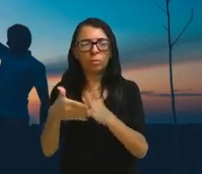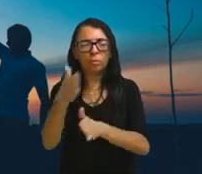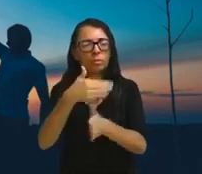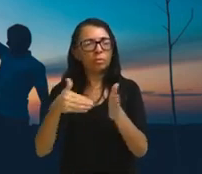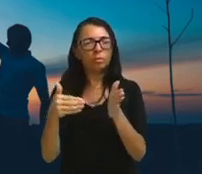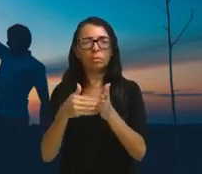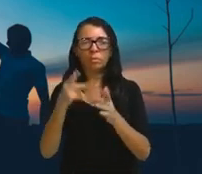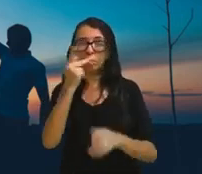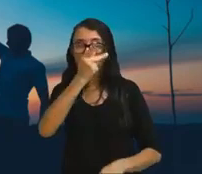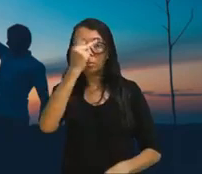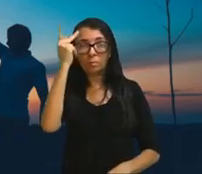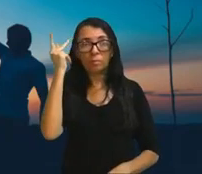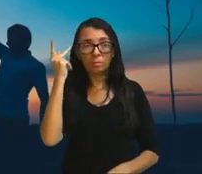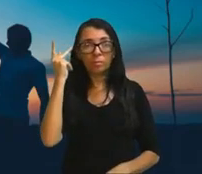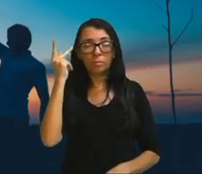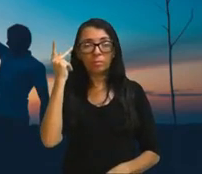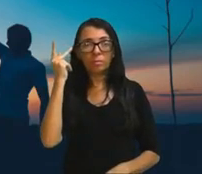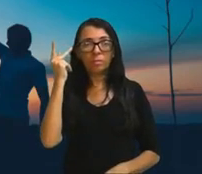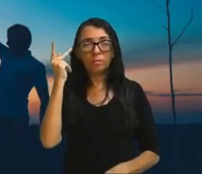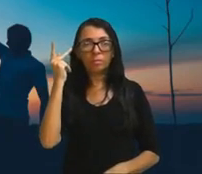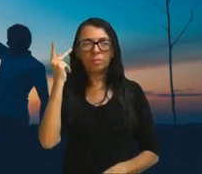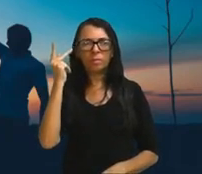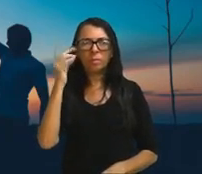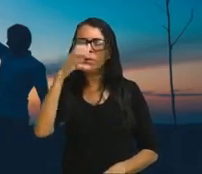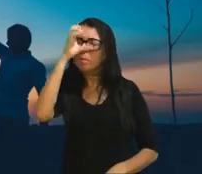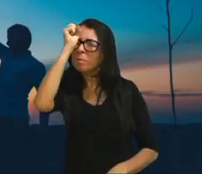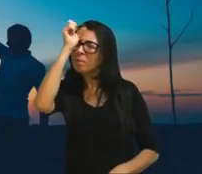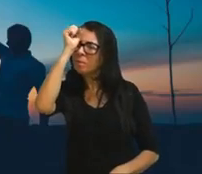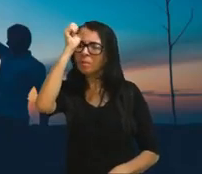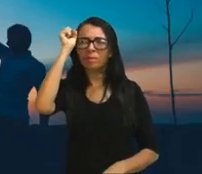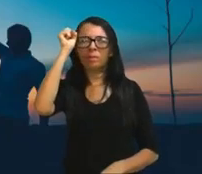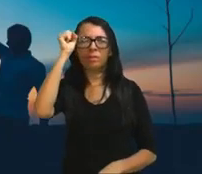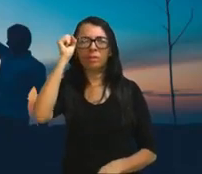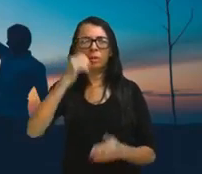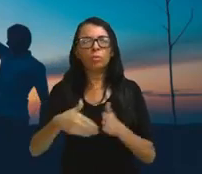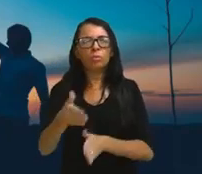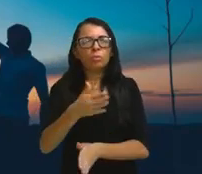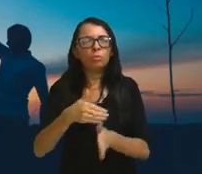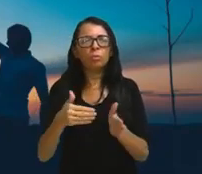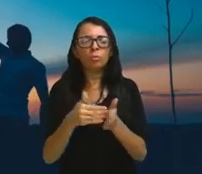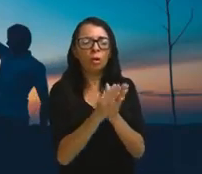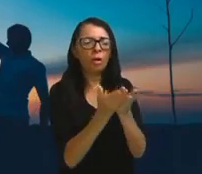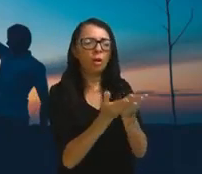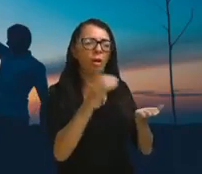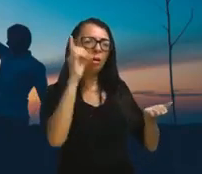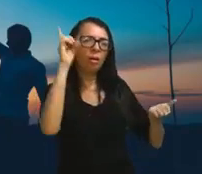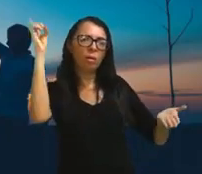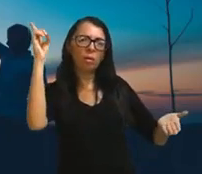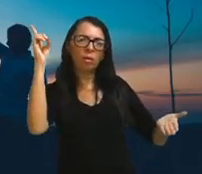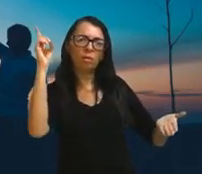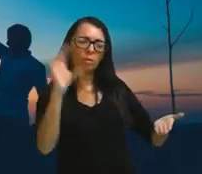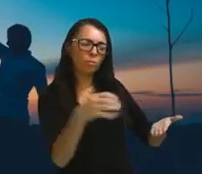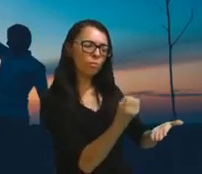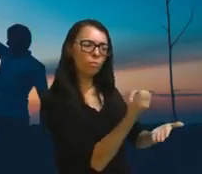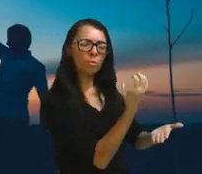ser ministrado através da palavra, para que seus corações sejam